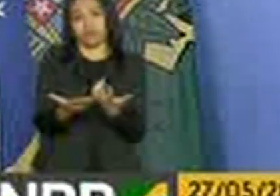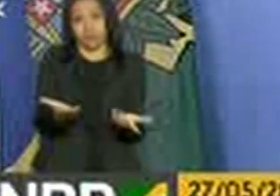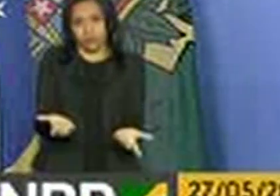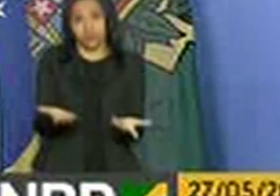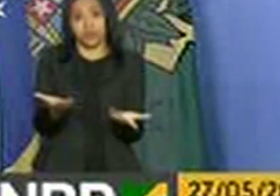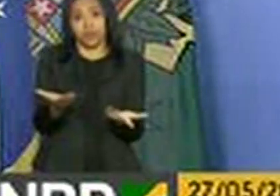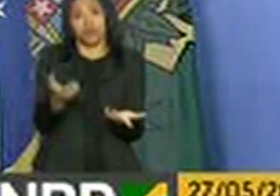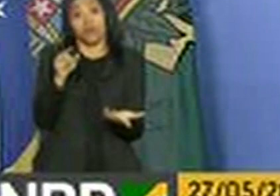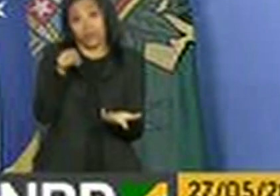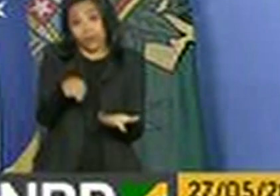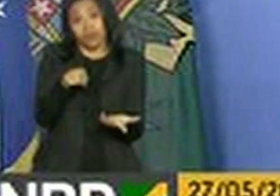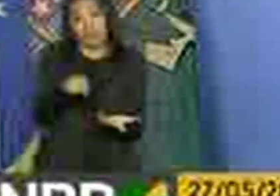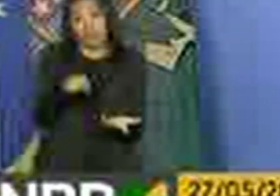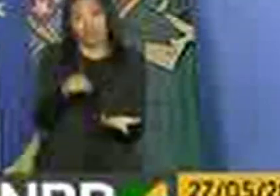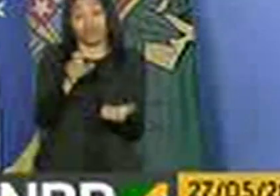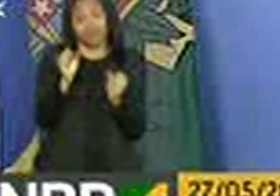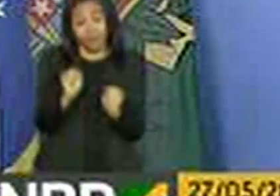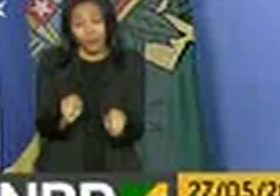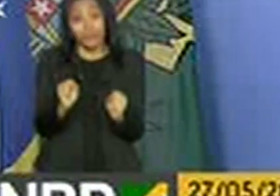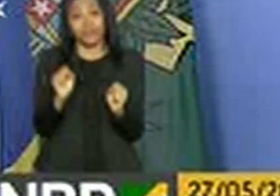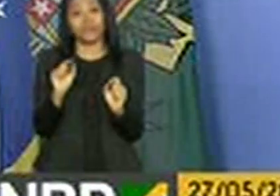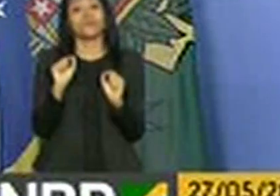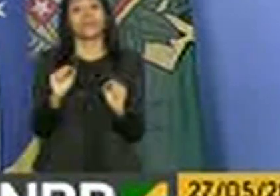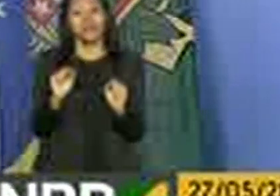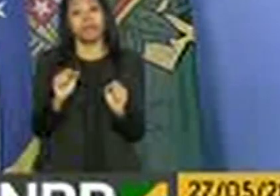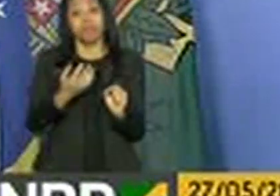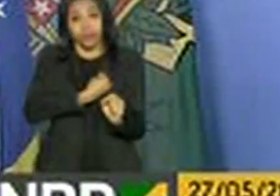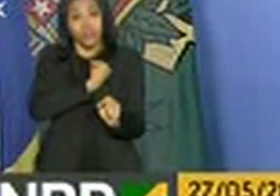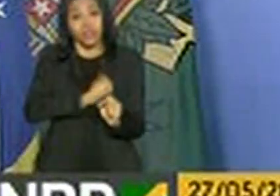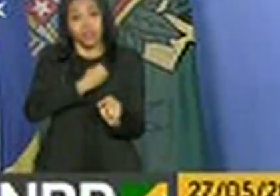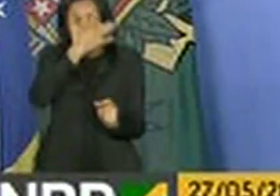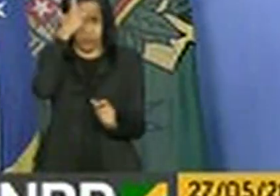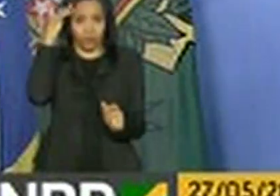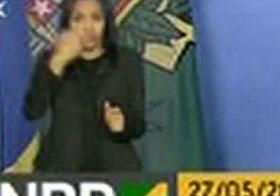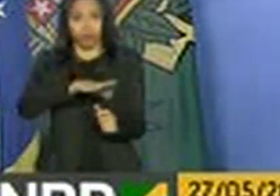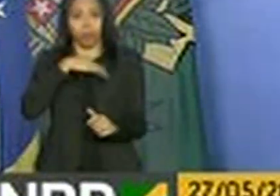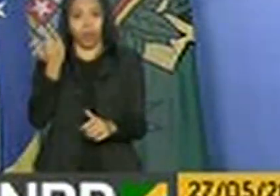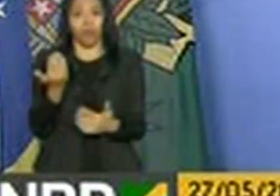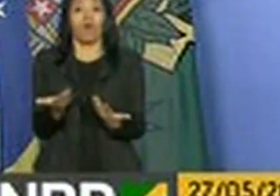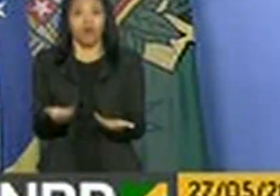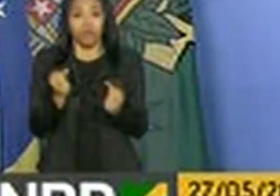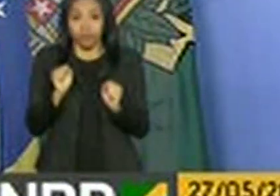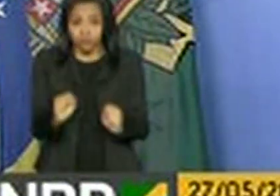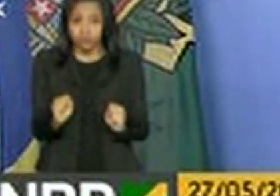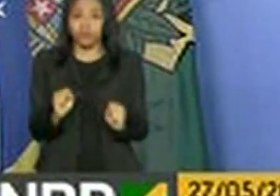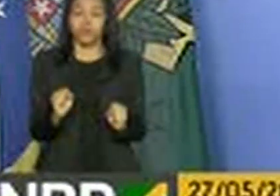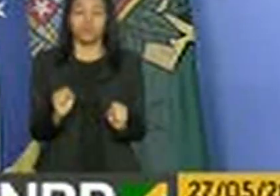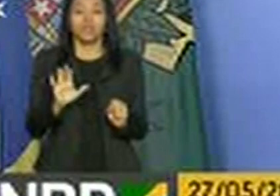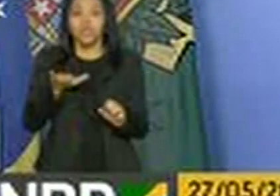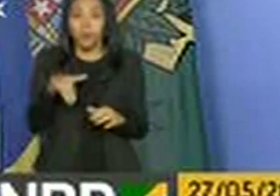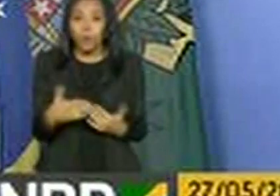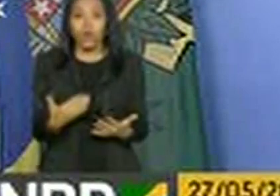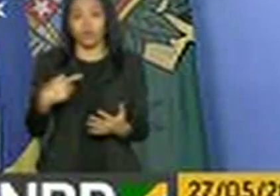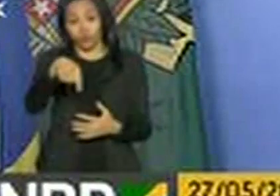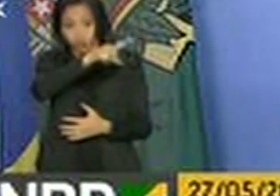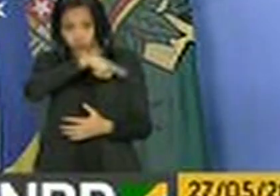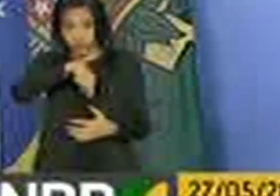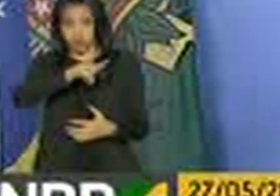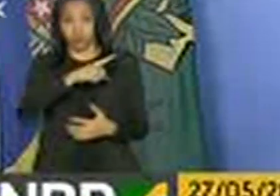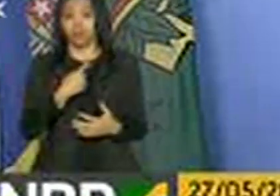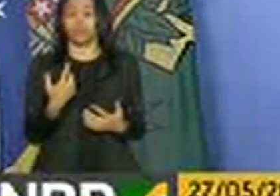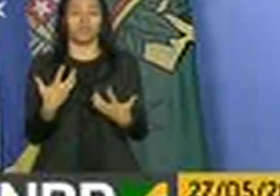medicamentosa, que pode fazer perecer também vidas. Então, evidentemente, quando os senhores